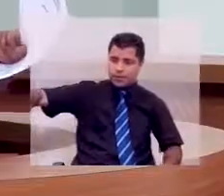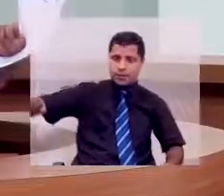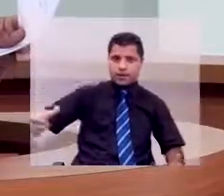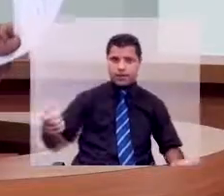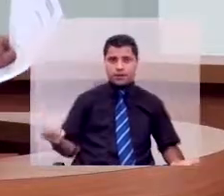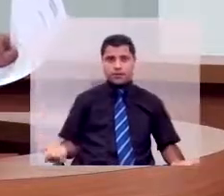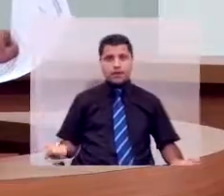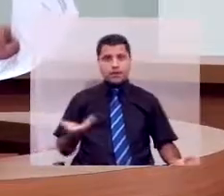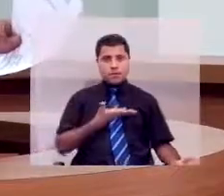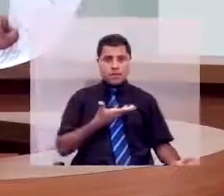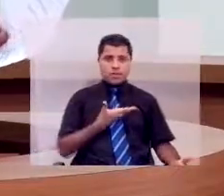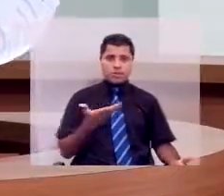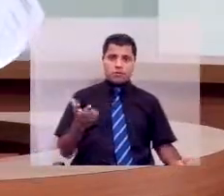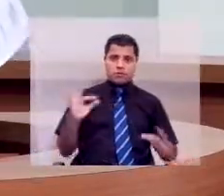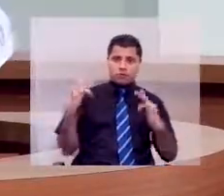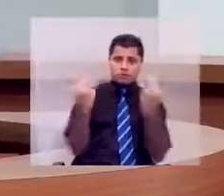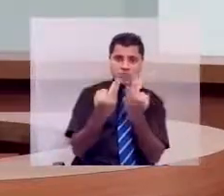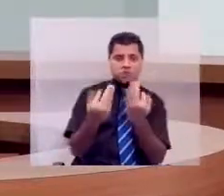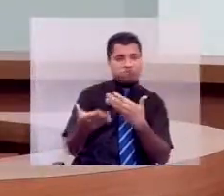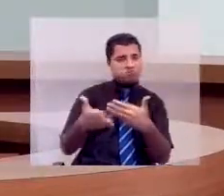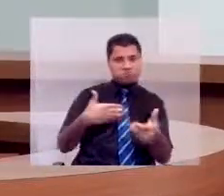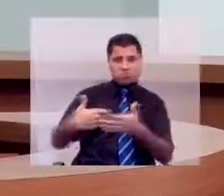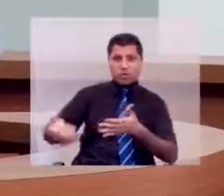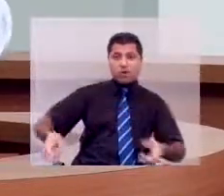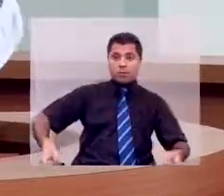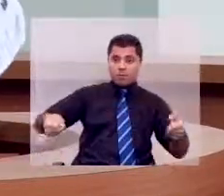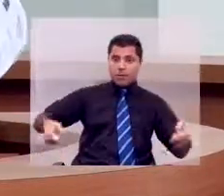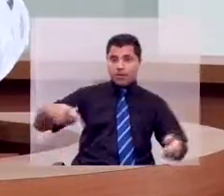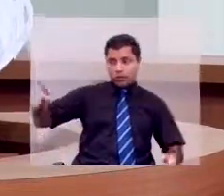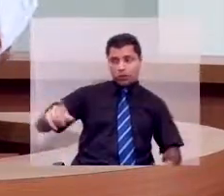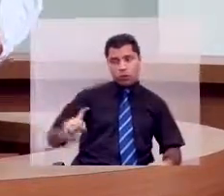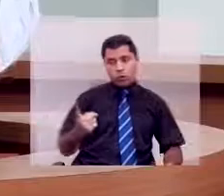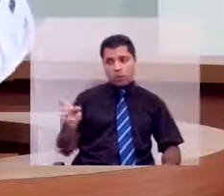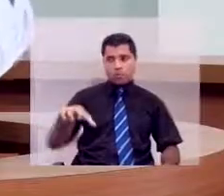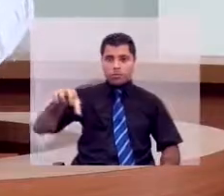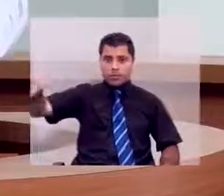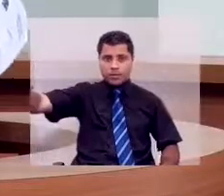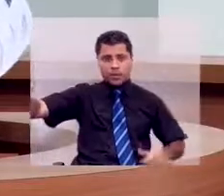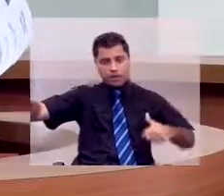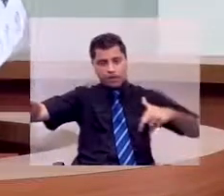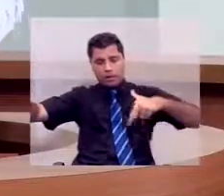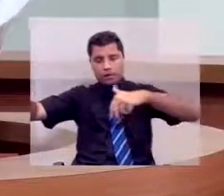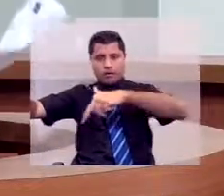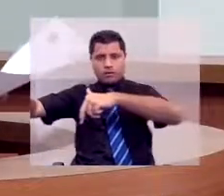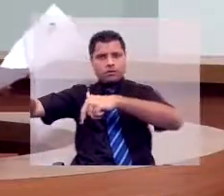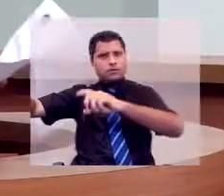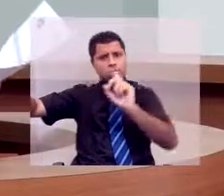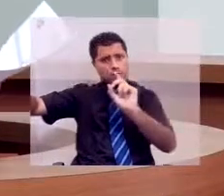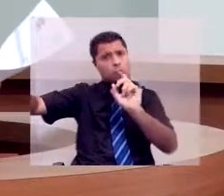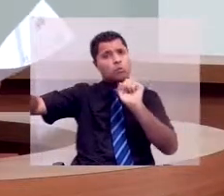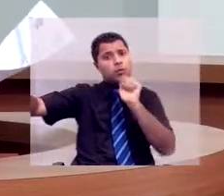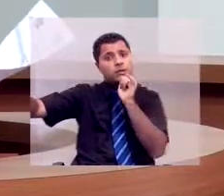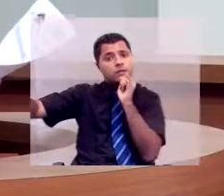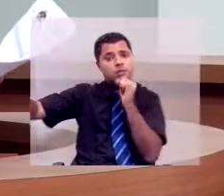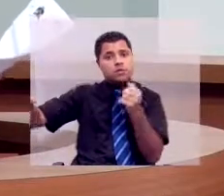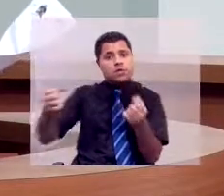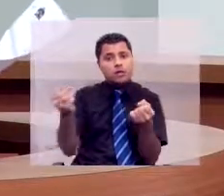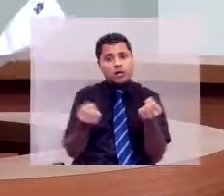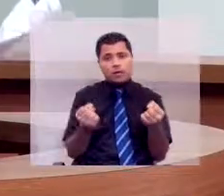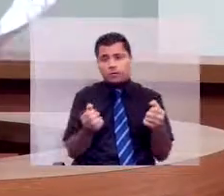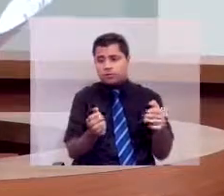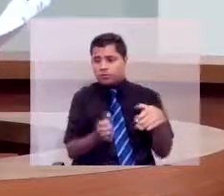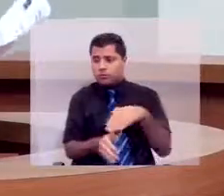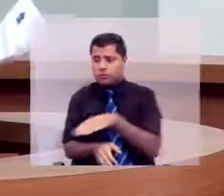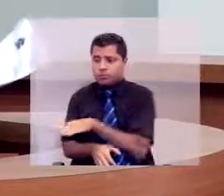amigo, de quem que fosse, do seu familiar, que estivesse chegando de viagem, pudesse. É